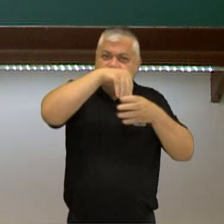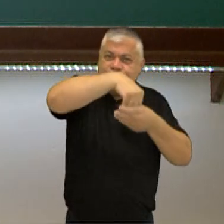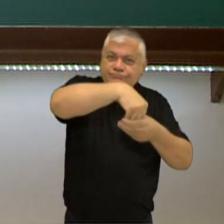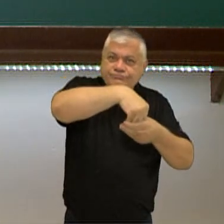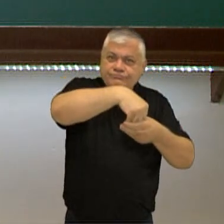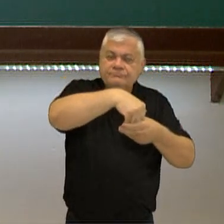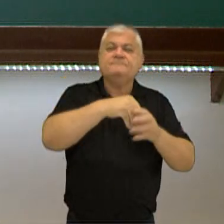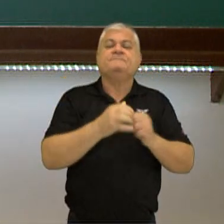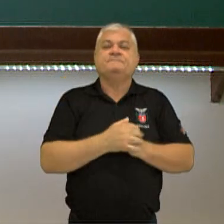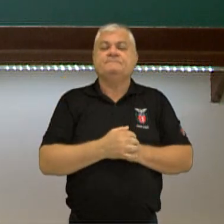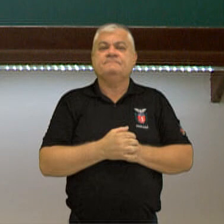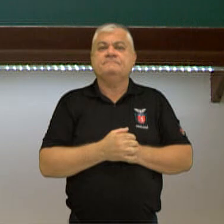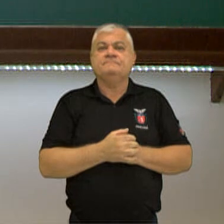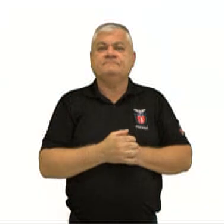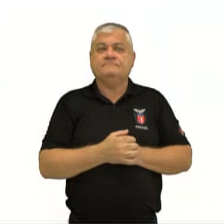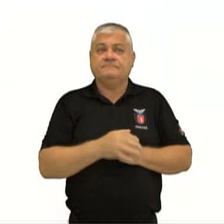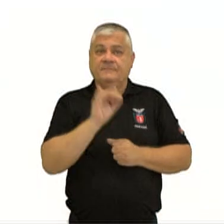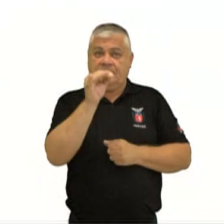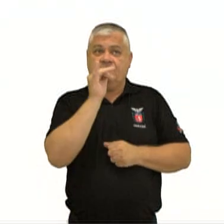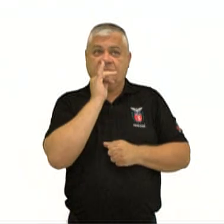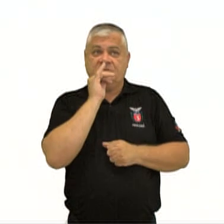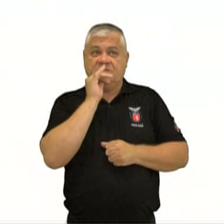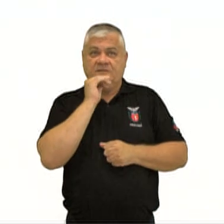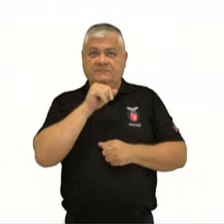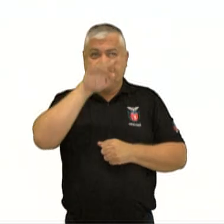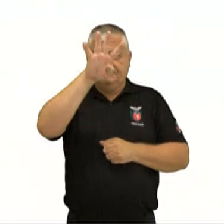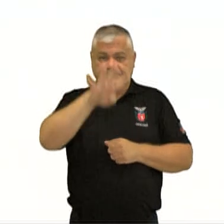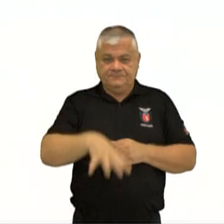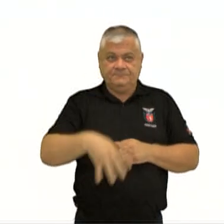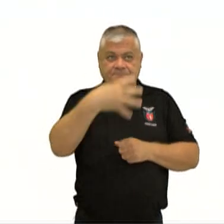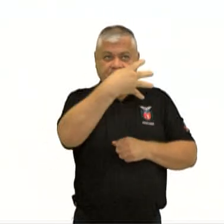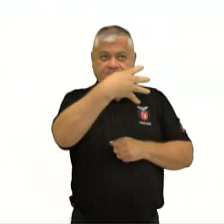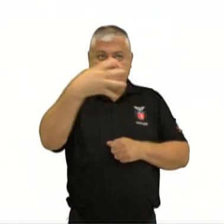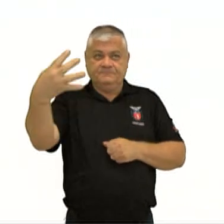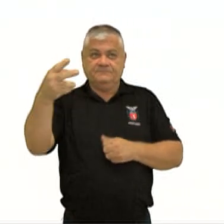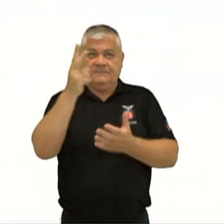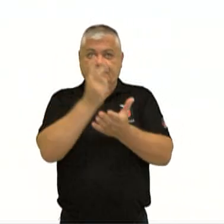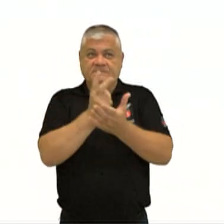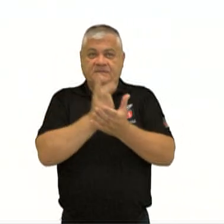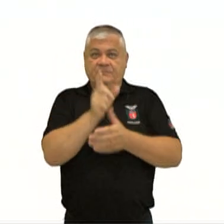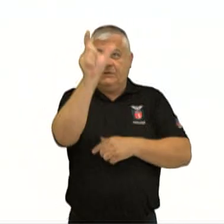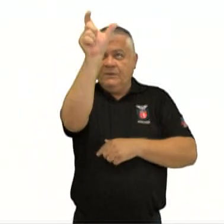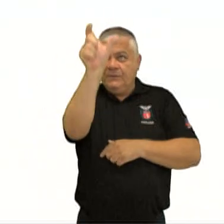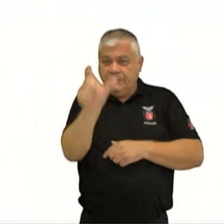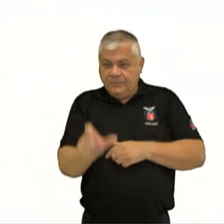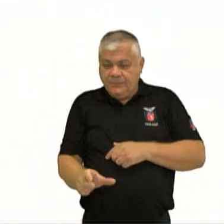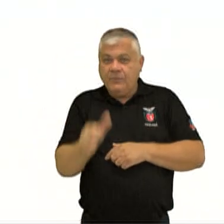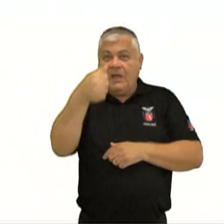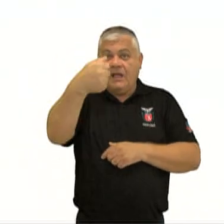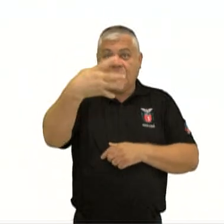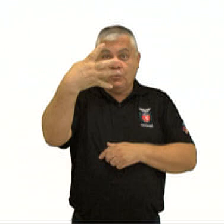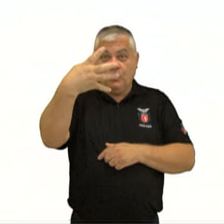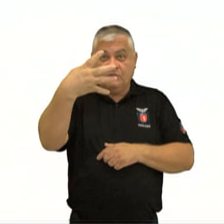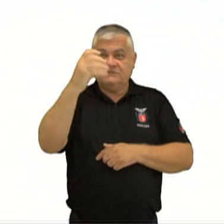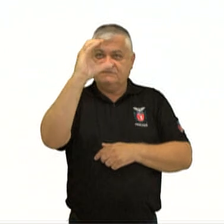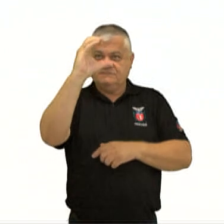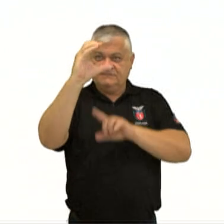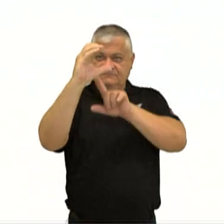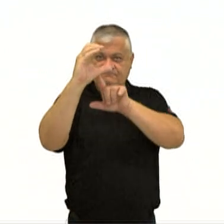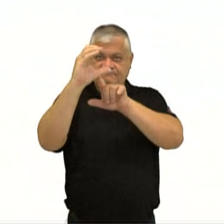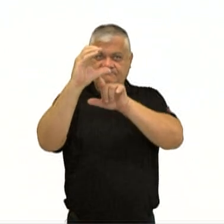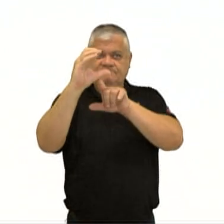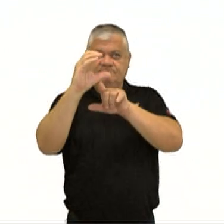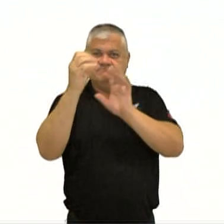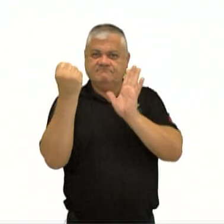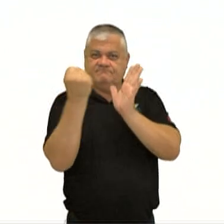dele? A posição dele na tabela é aqui na família 14, né? Ainda o